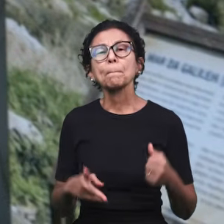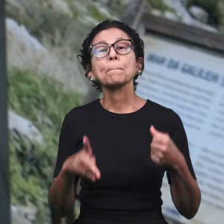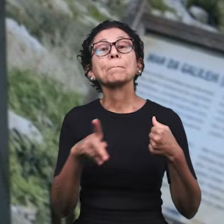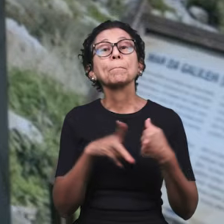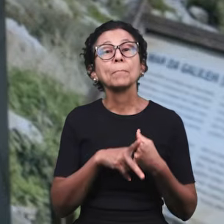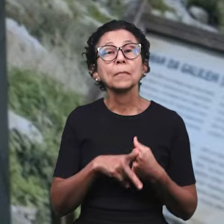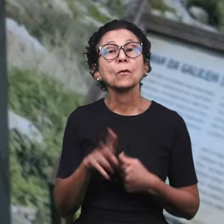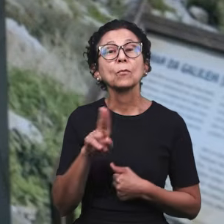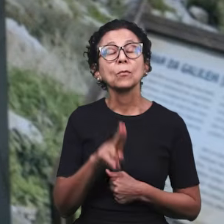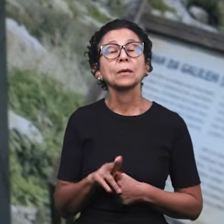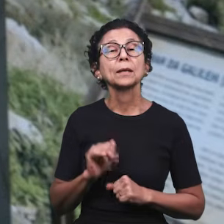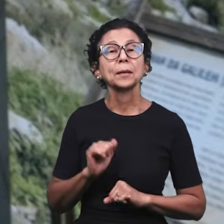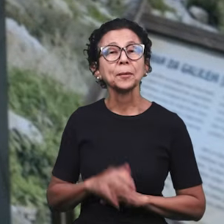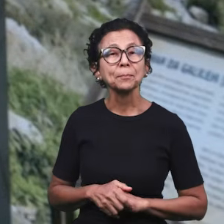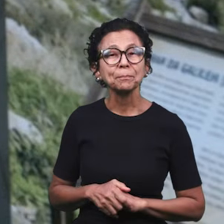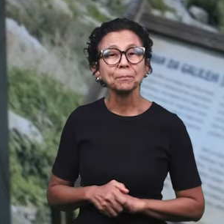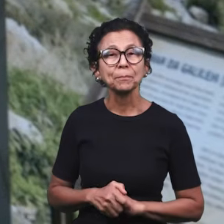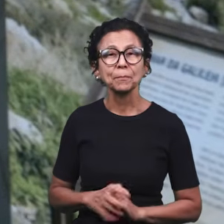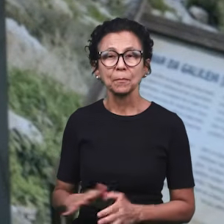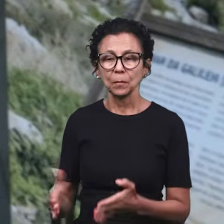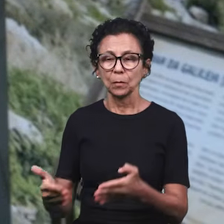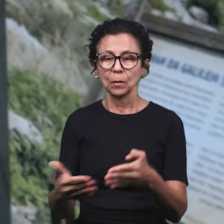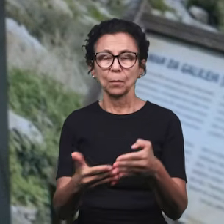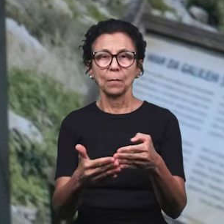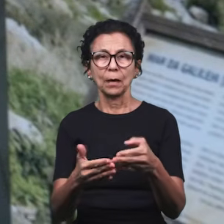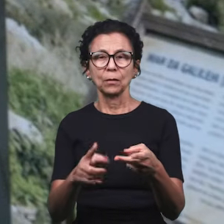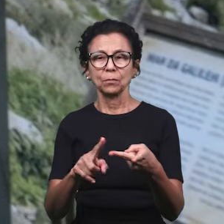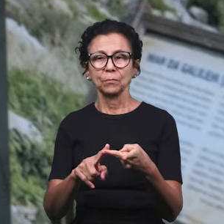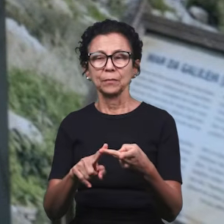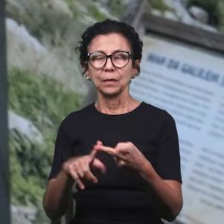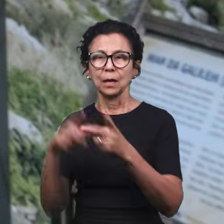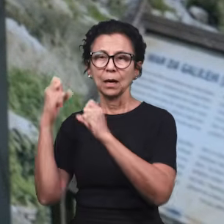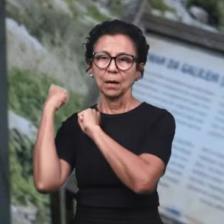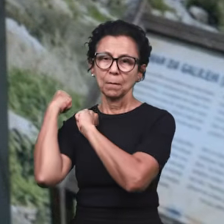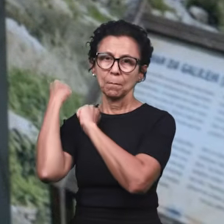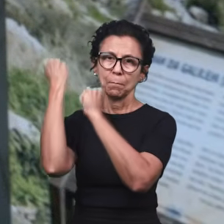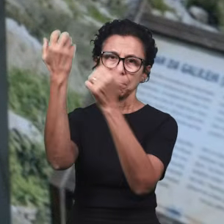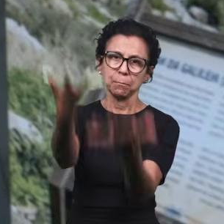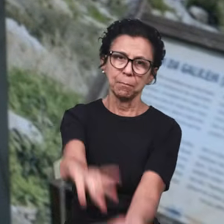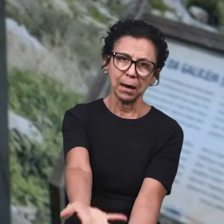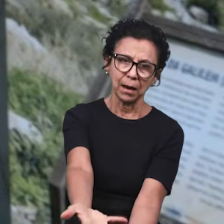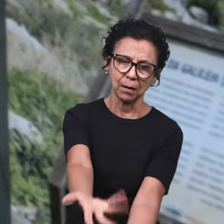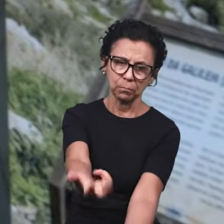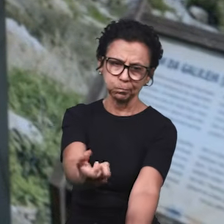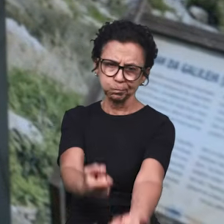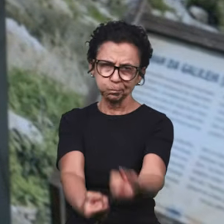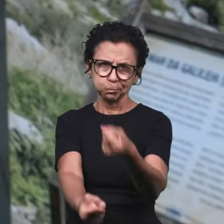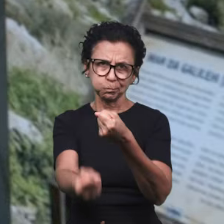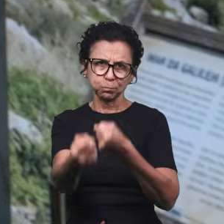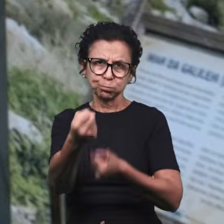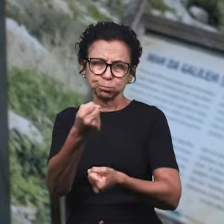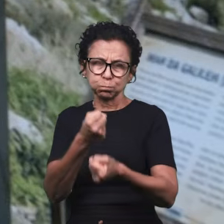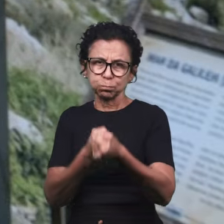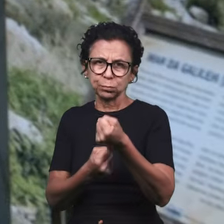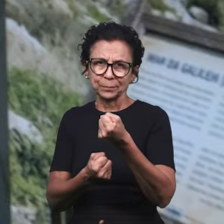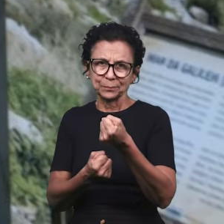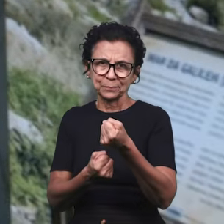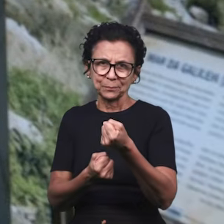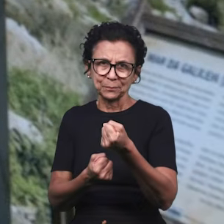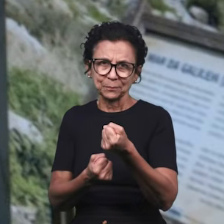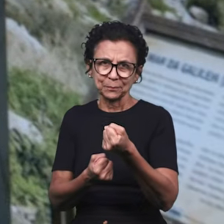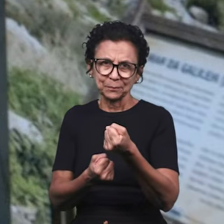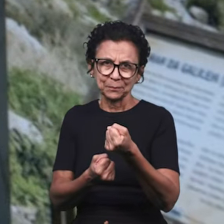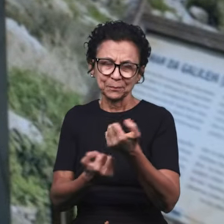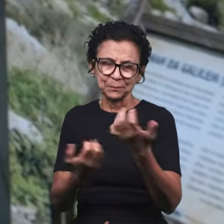Jesus fez do barco um púlpito. Ou seja, ele está ensinando para os seus discípulos,